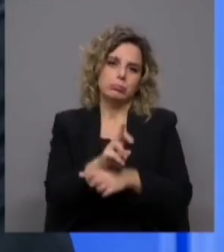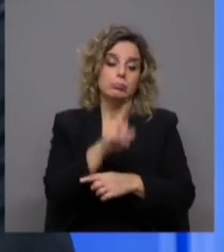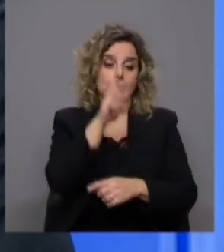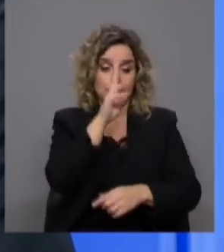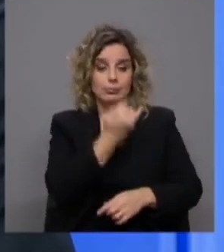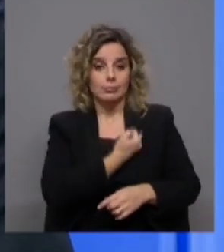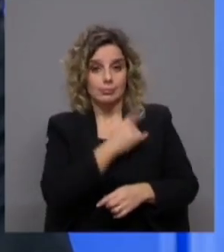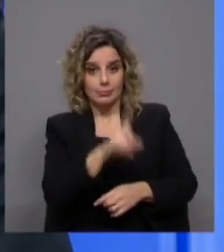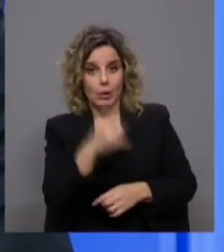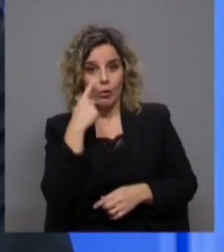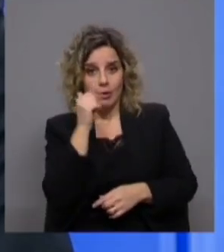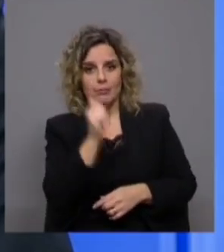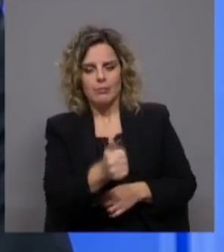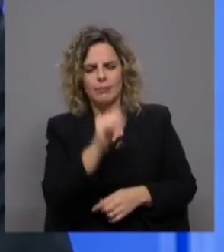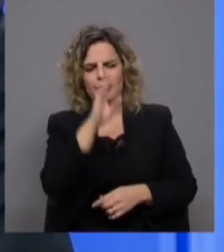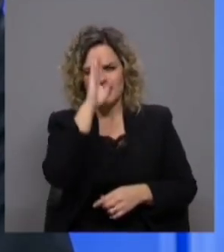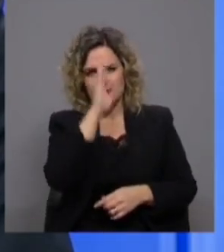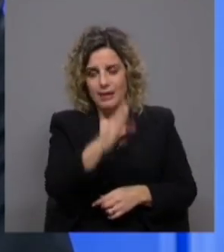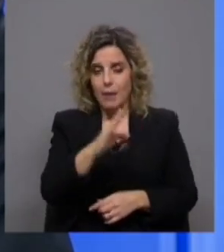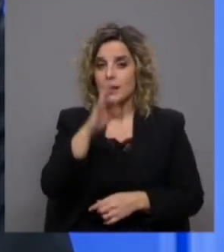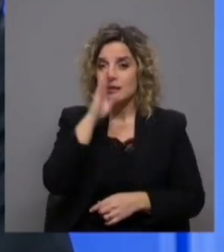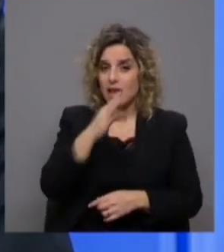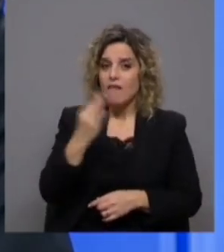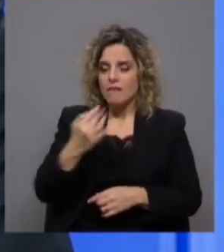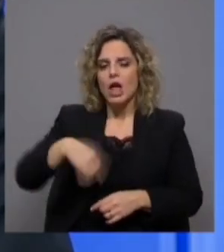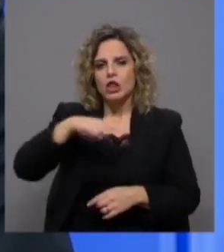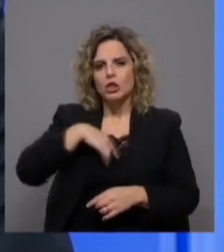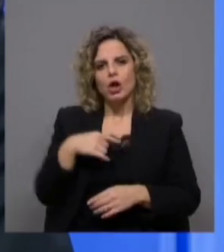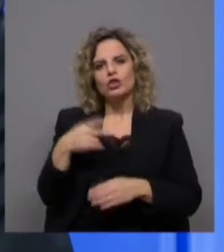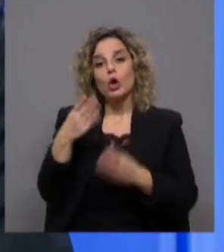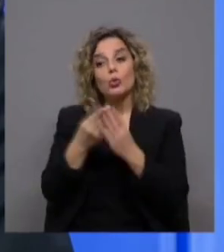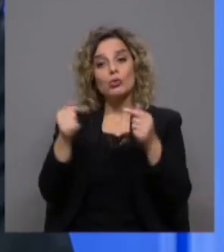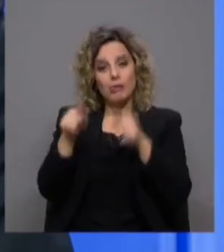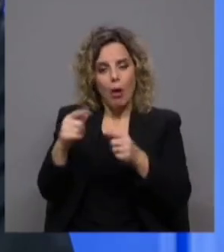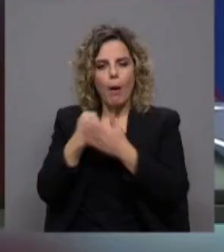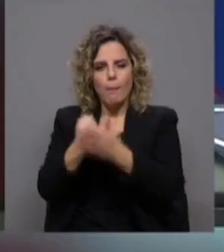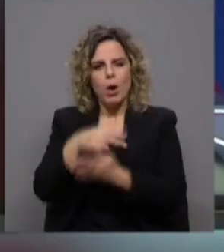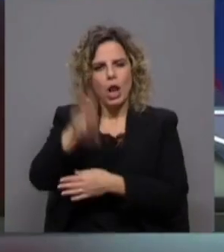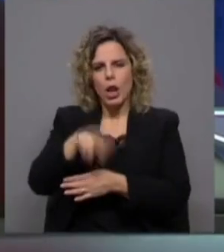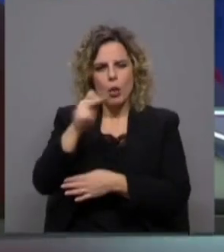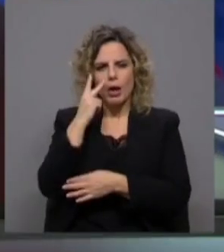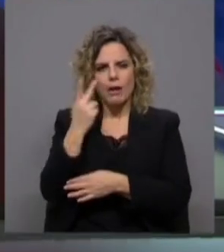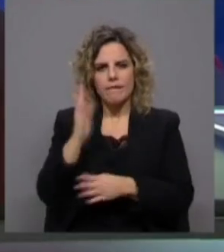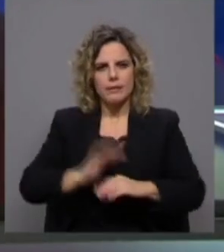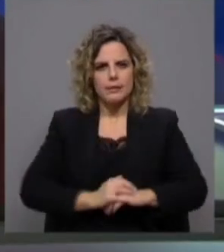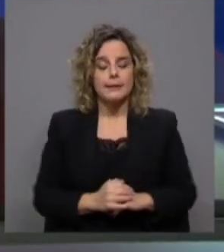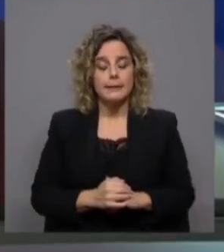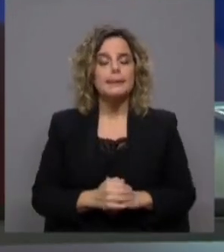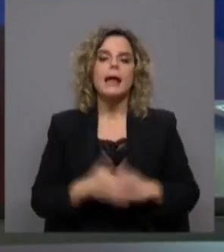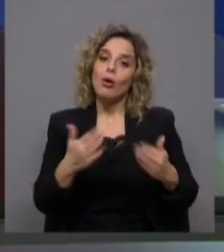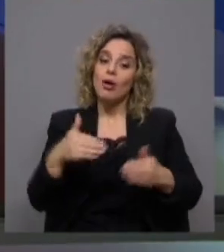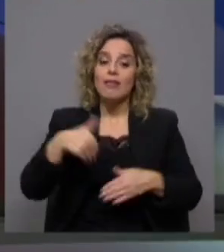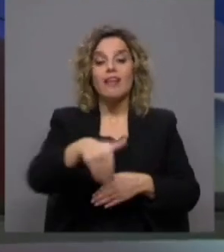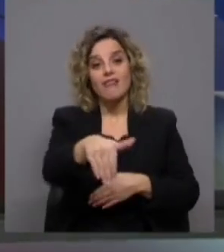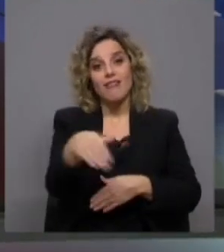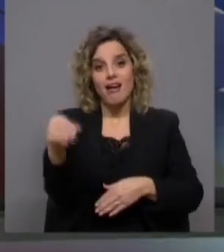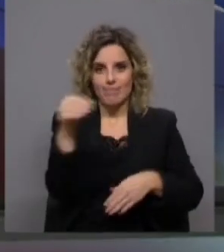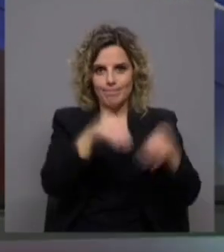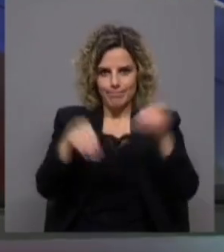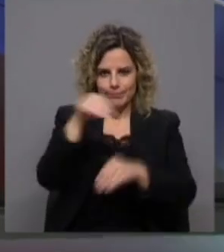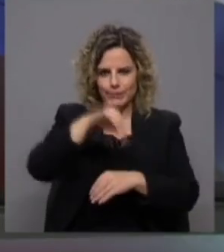Será que nós Nunca seremos estado do lado essa solução a e agora Estamos a caminho destas os ativos de